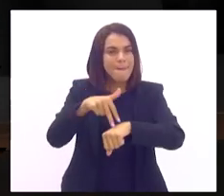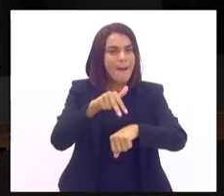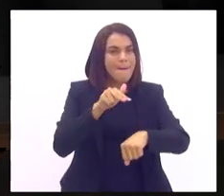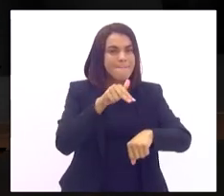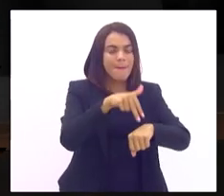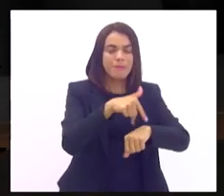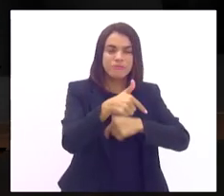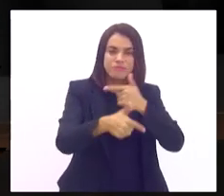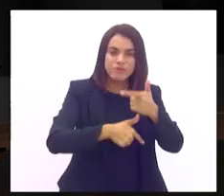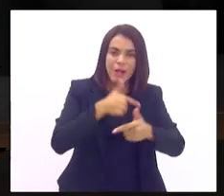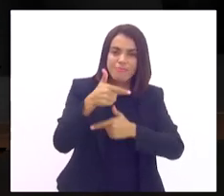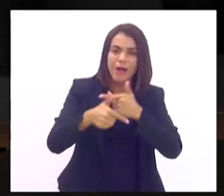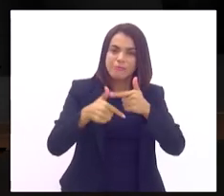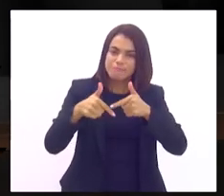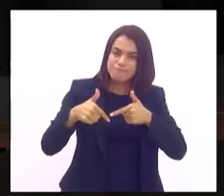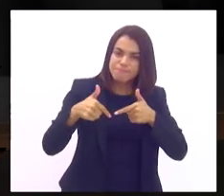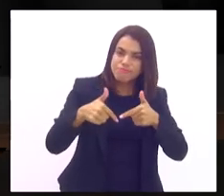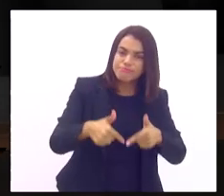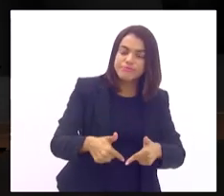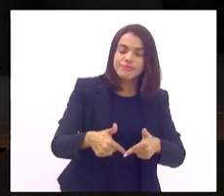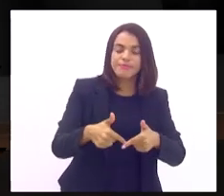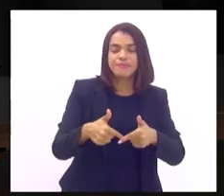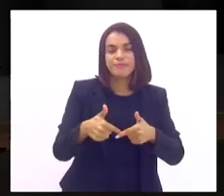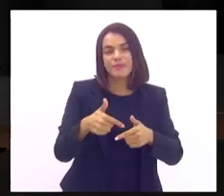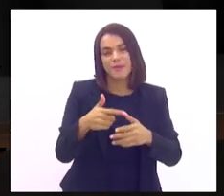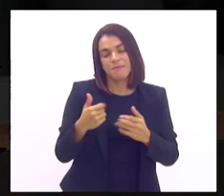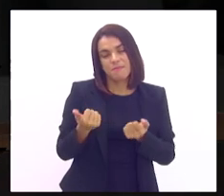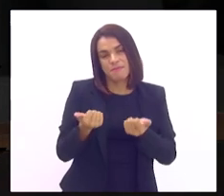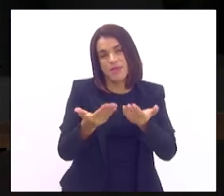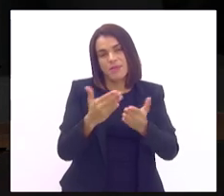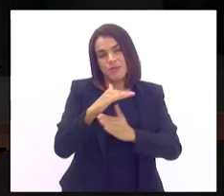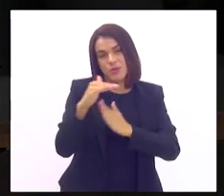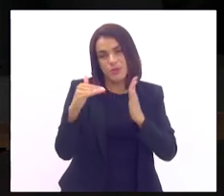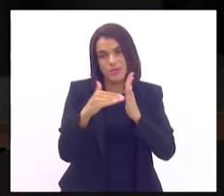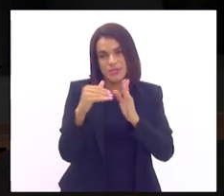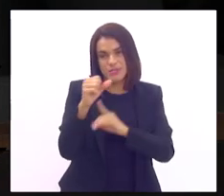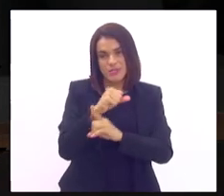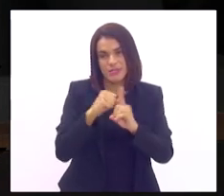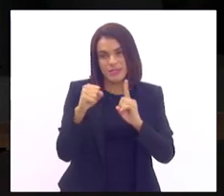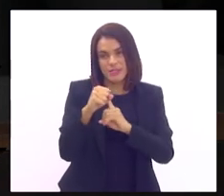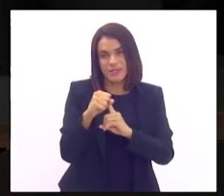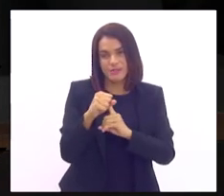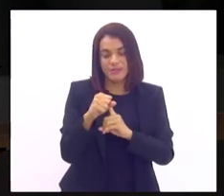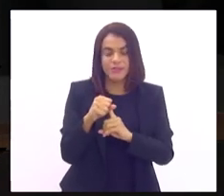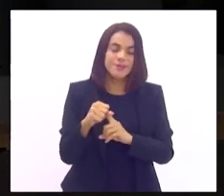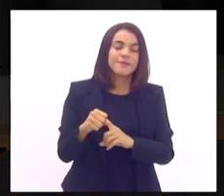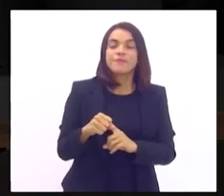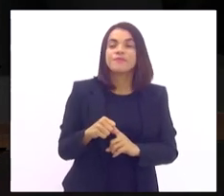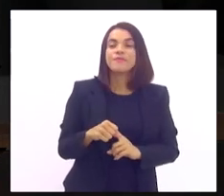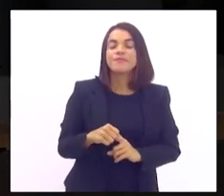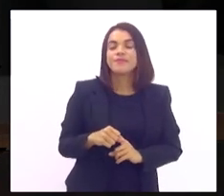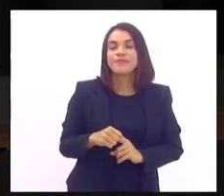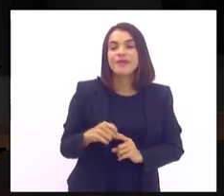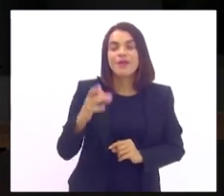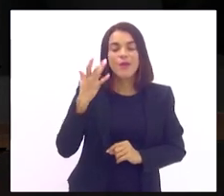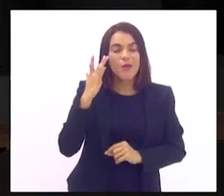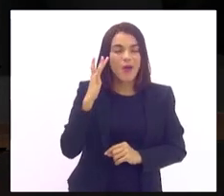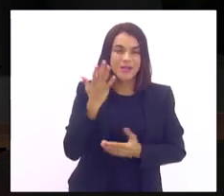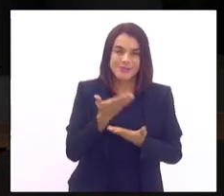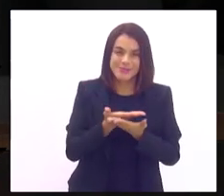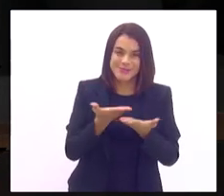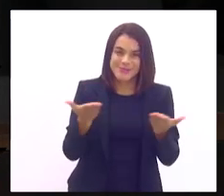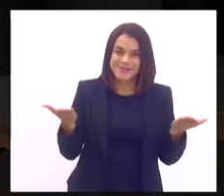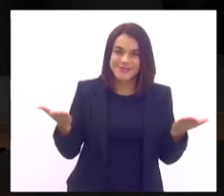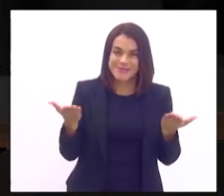empenho e de toda entrega para a sociedade. Né? E, além disso, acho que todos à mesa